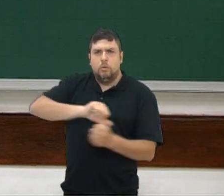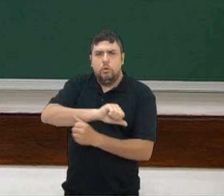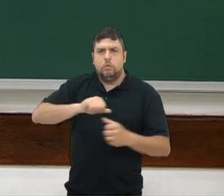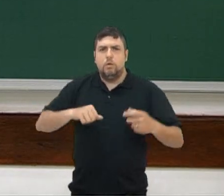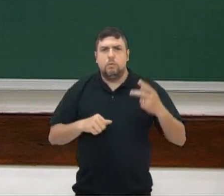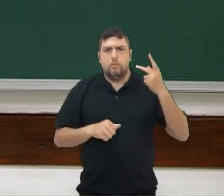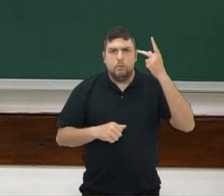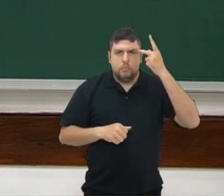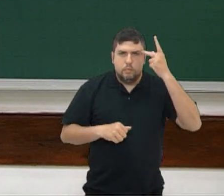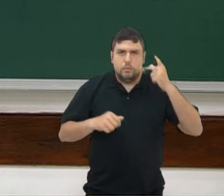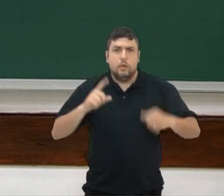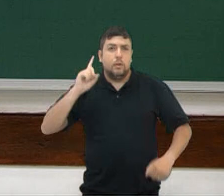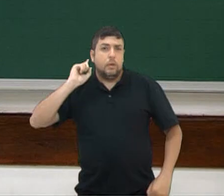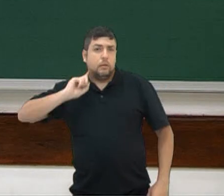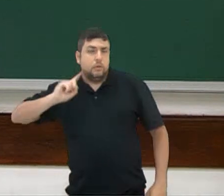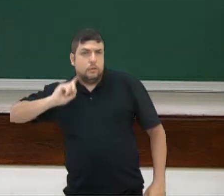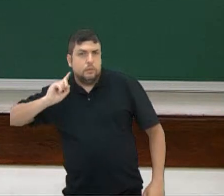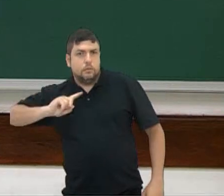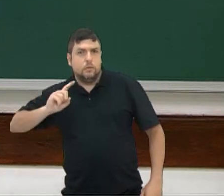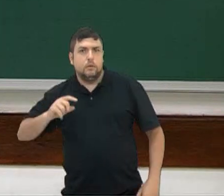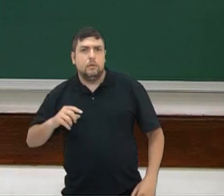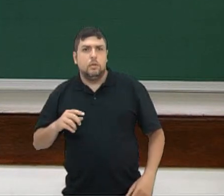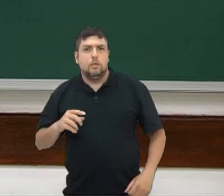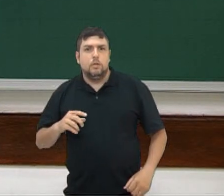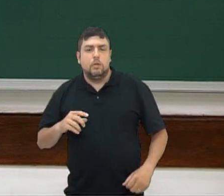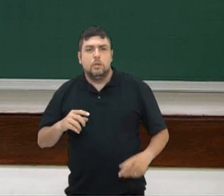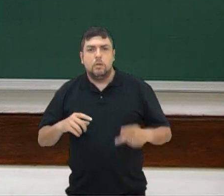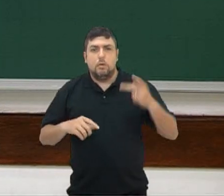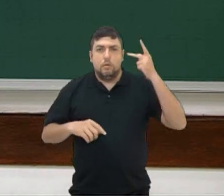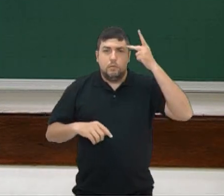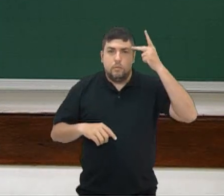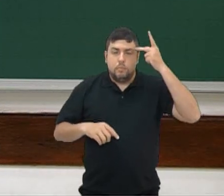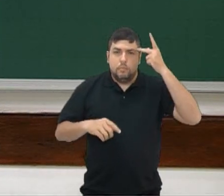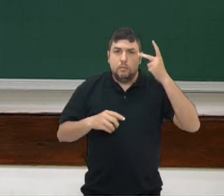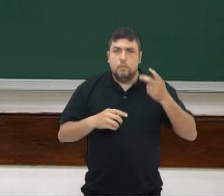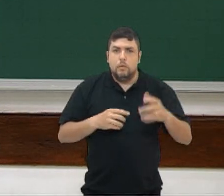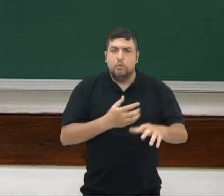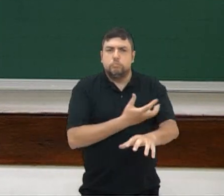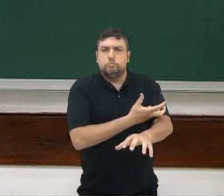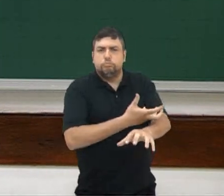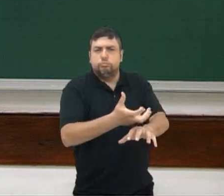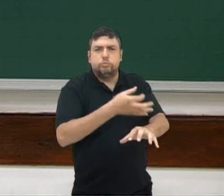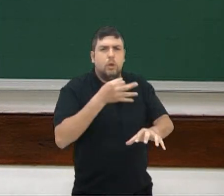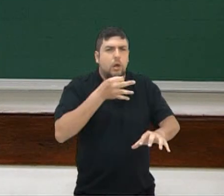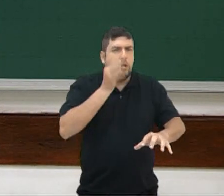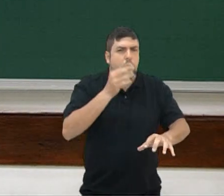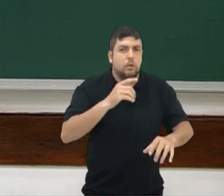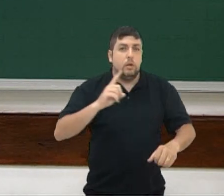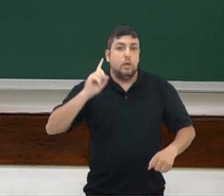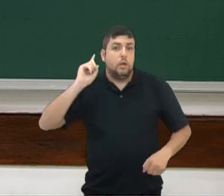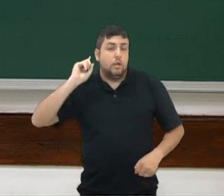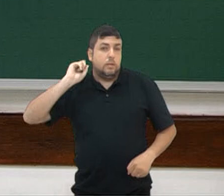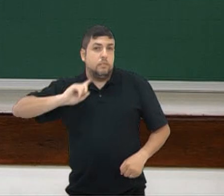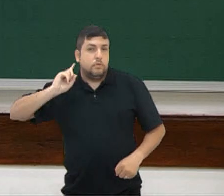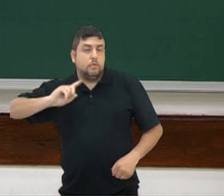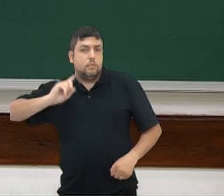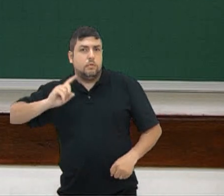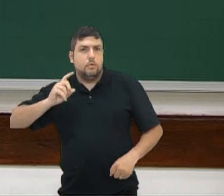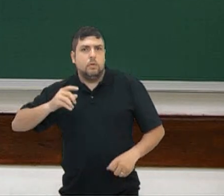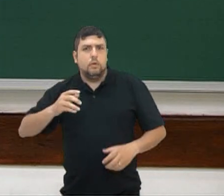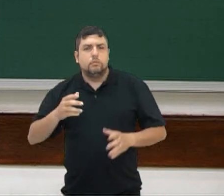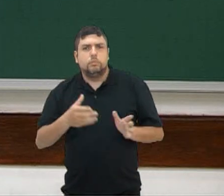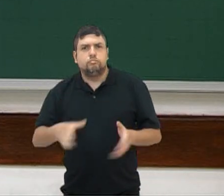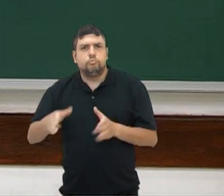mais ricos, que era São Paulo e Minas, por isso chama café com leite, né? O São Paulo, um grande produtor de café, Minas, um grande produtor de leite na